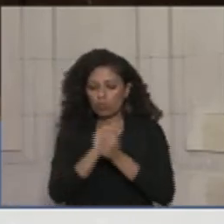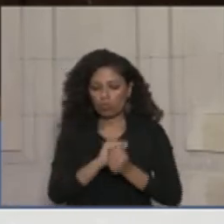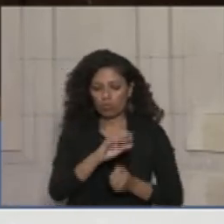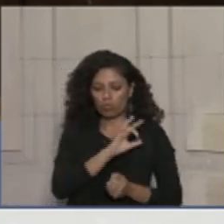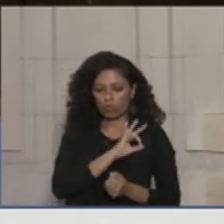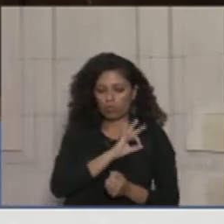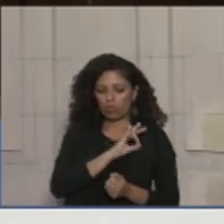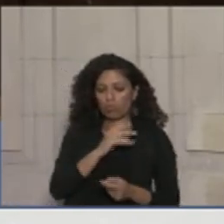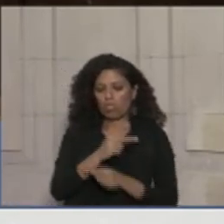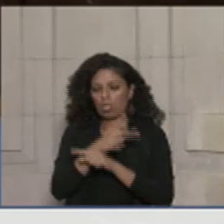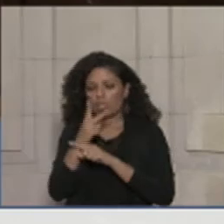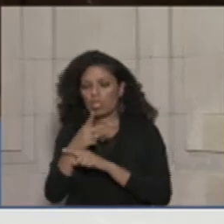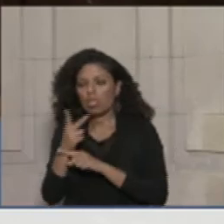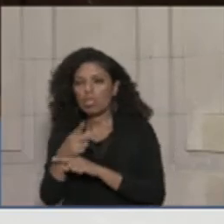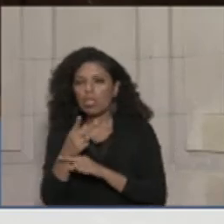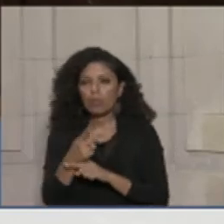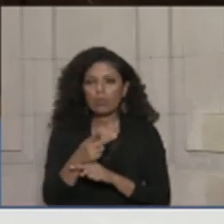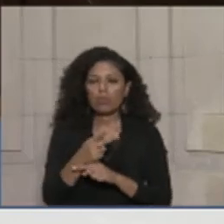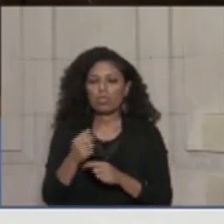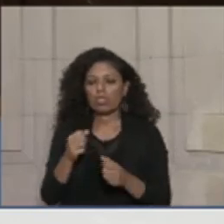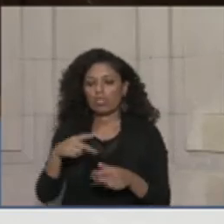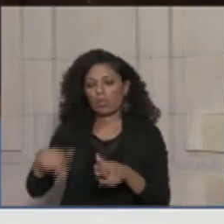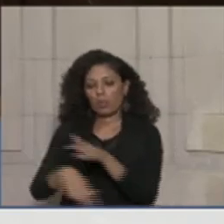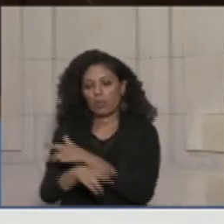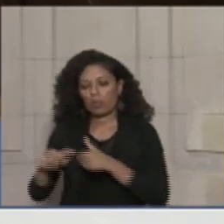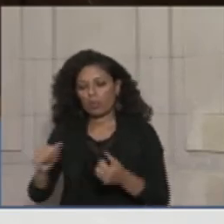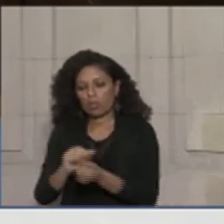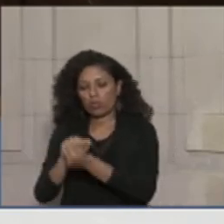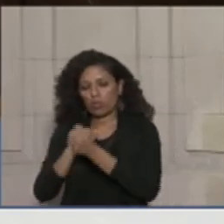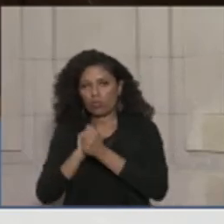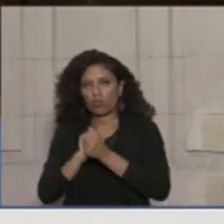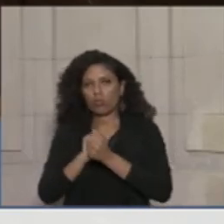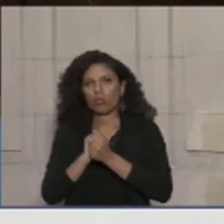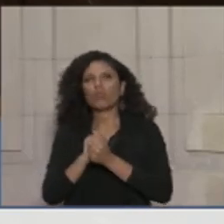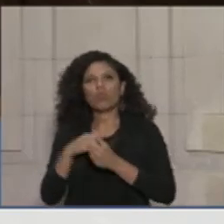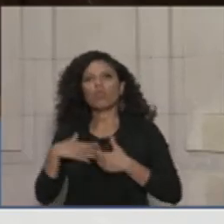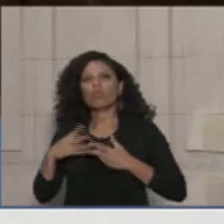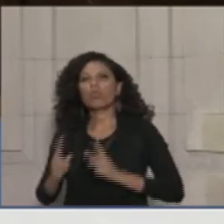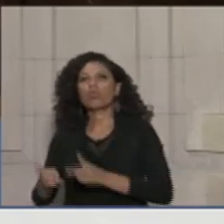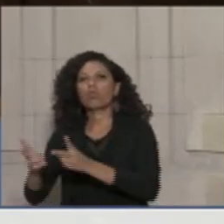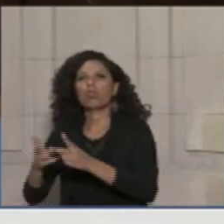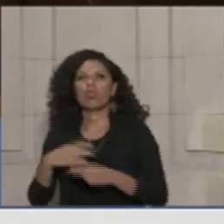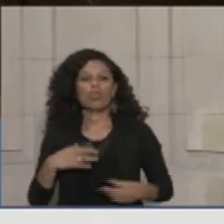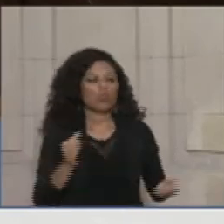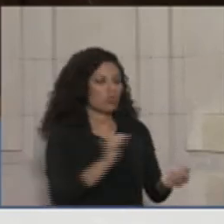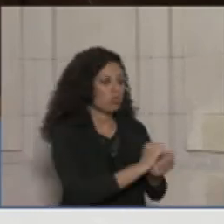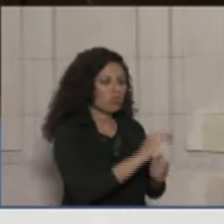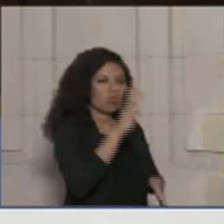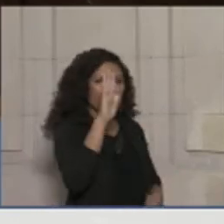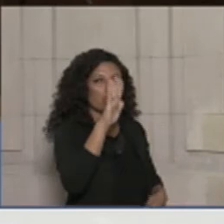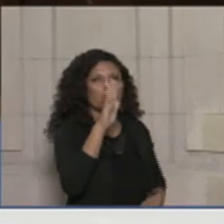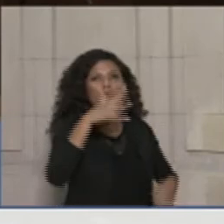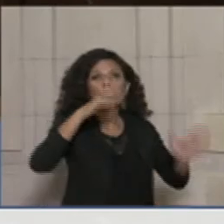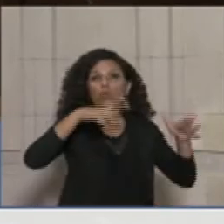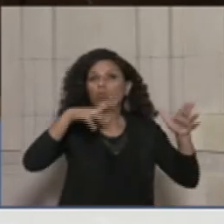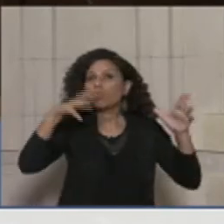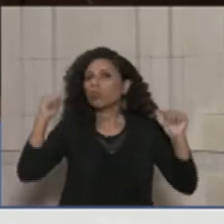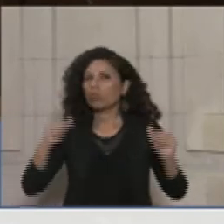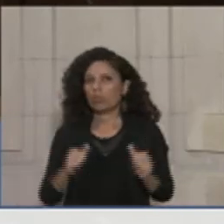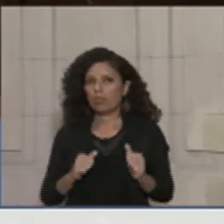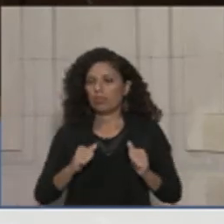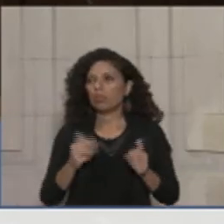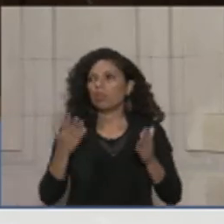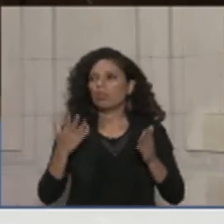lado das forças do bem, eu estarei presente. Ao lado de vagabundo, eu não estarei. Eu fiz a minha escolha, deputado. Então quero